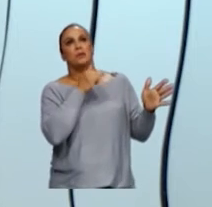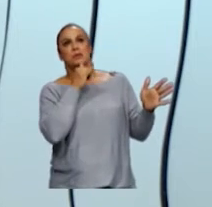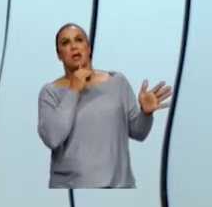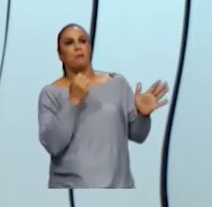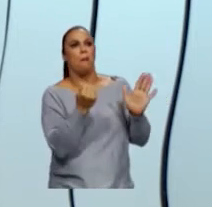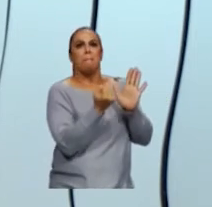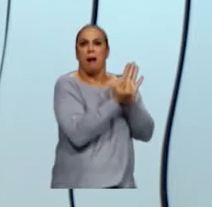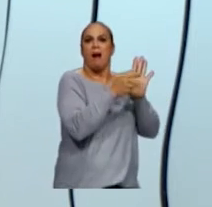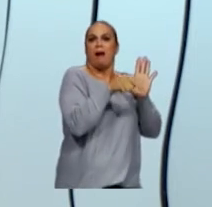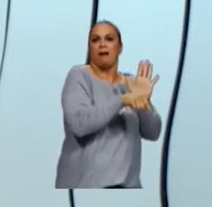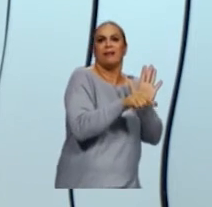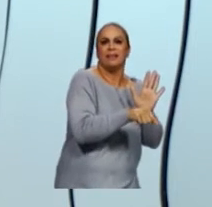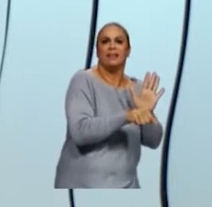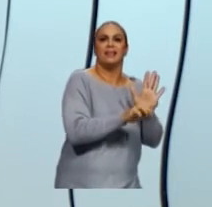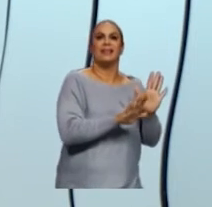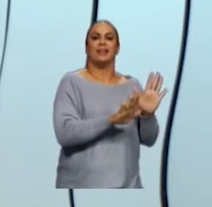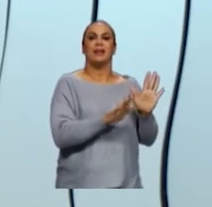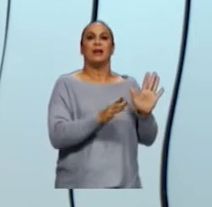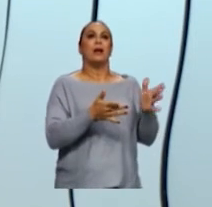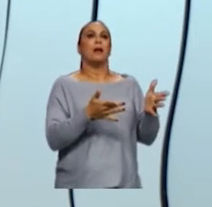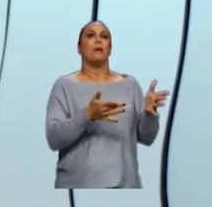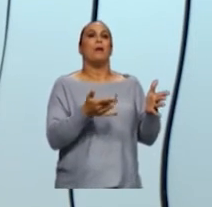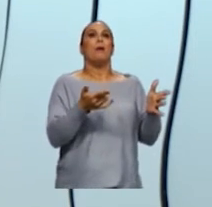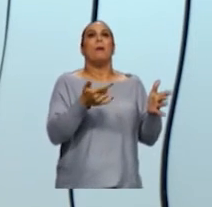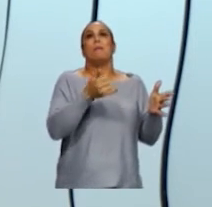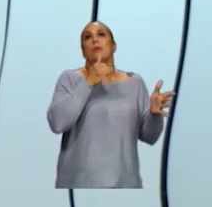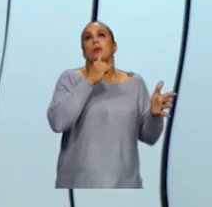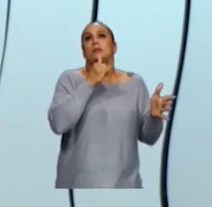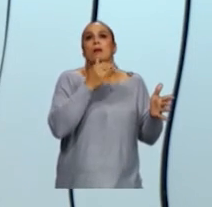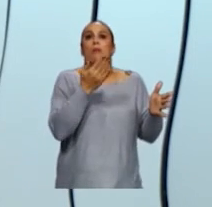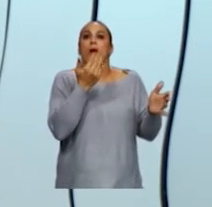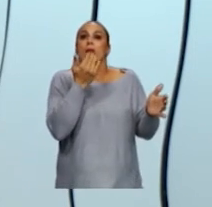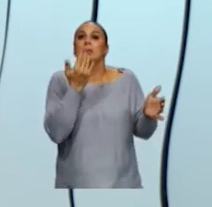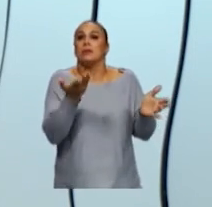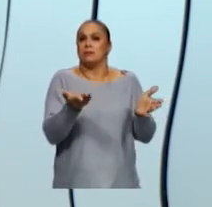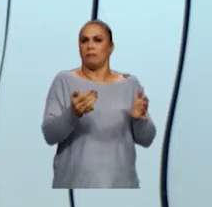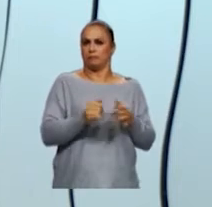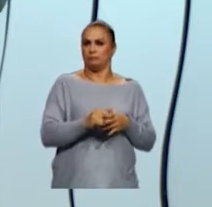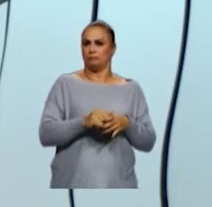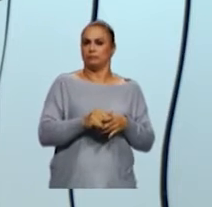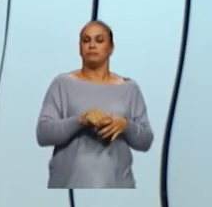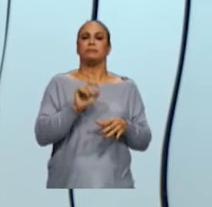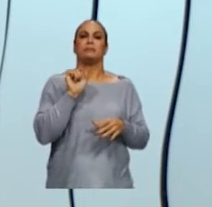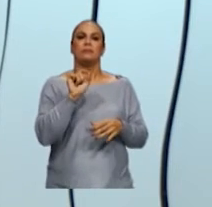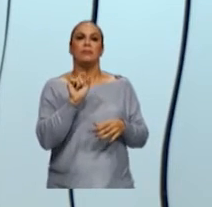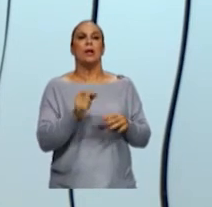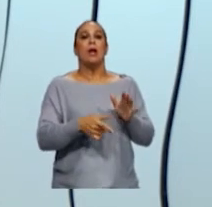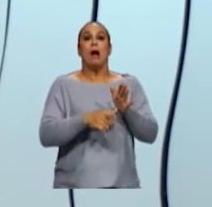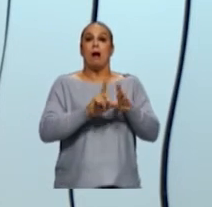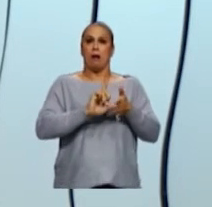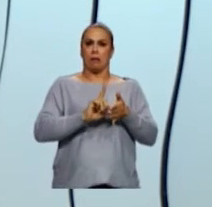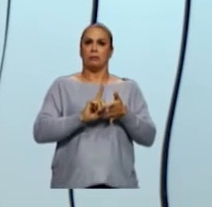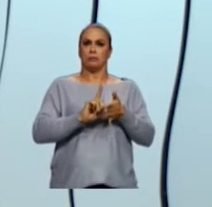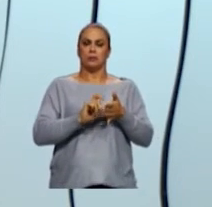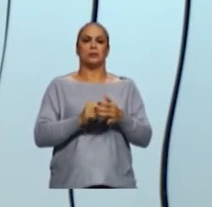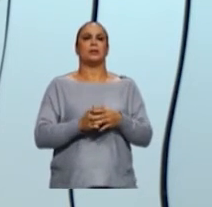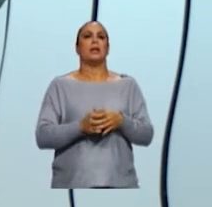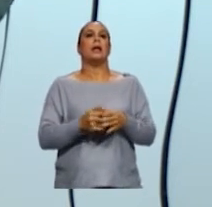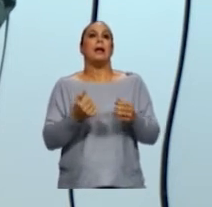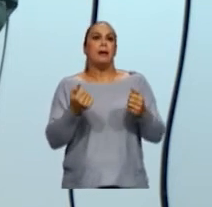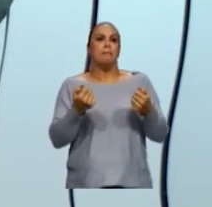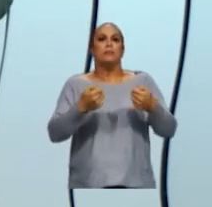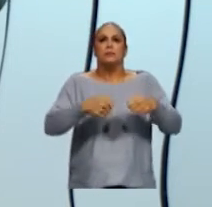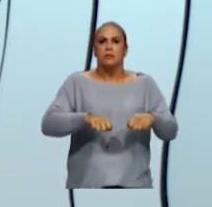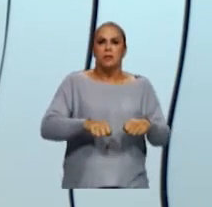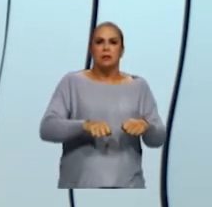de um outro bem, por exemplo, vamos dizer de alimentação, então, se antes, por exemplo, eu poderia escolher entre o hambúrguer